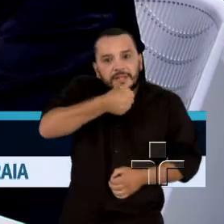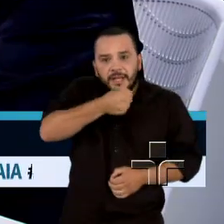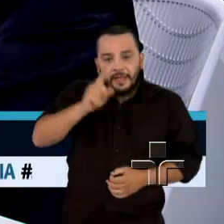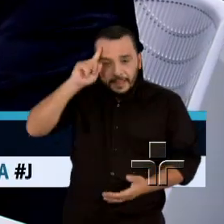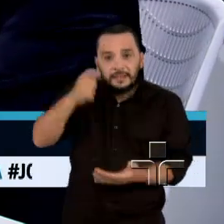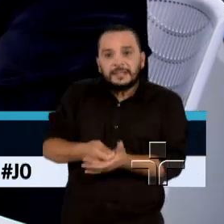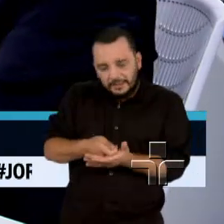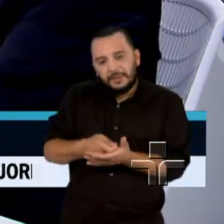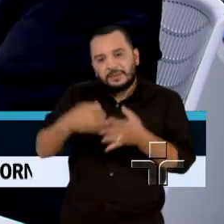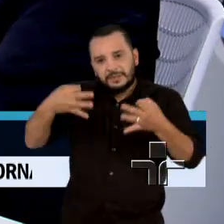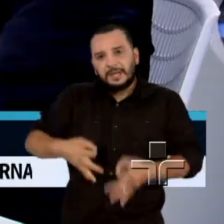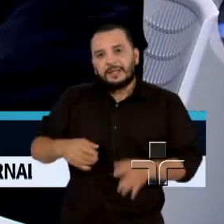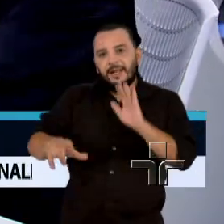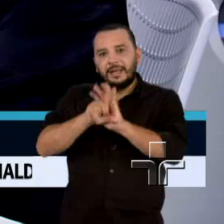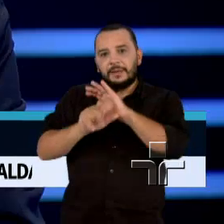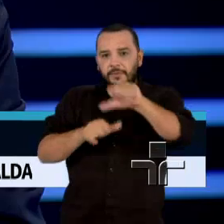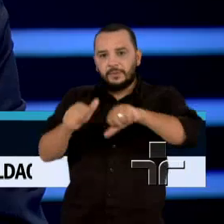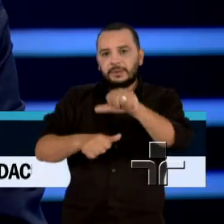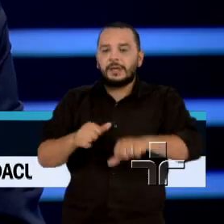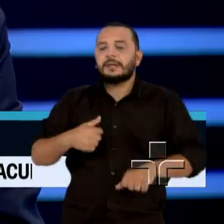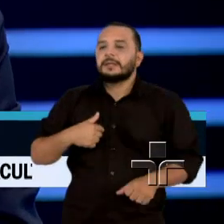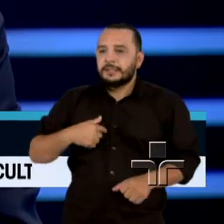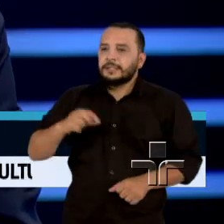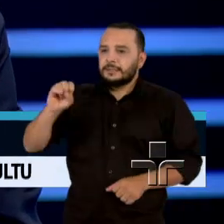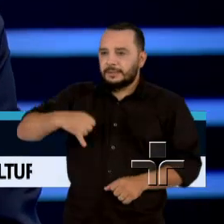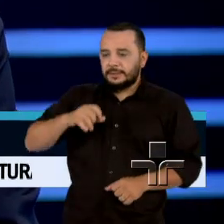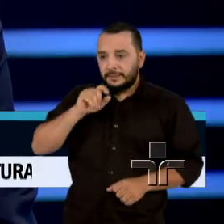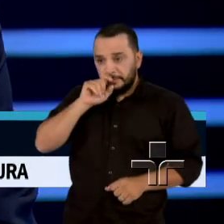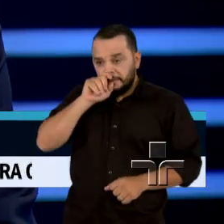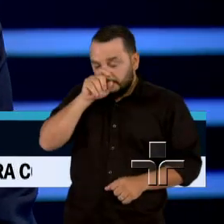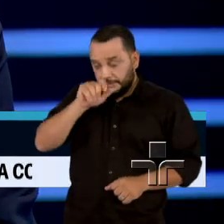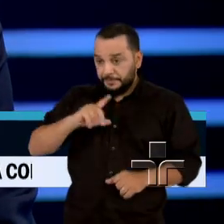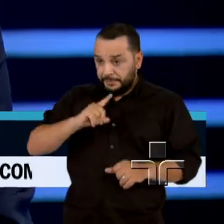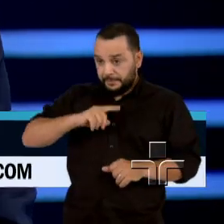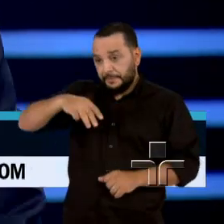mudar essa lei, né? Sem dúvida nenhuma. Eu acho que na linha do que a